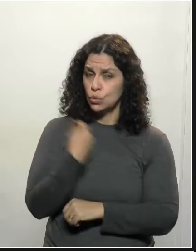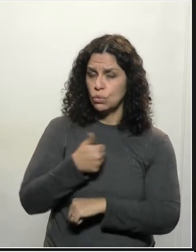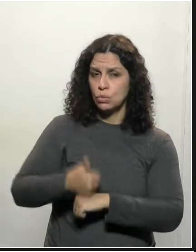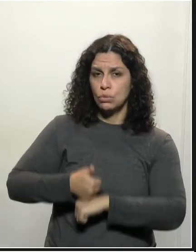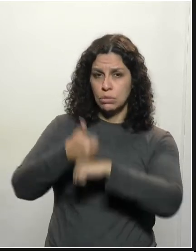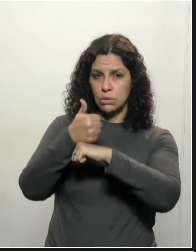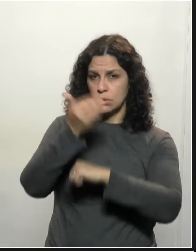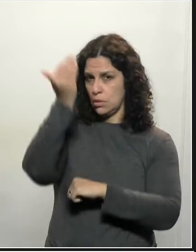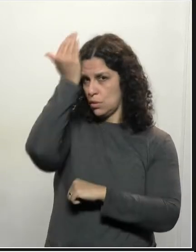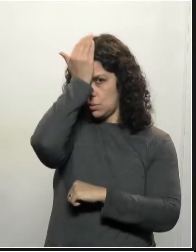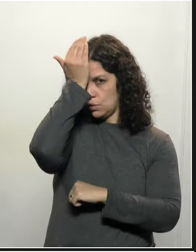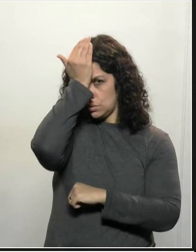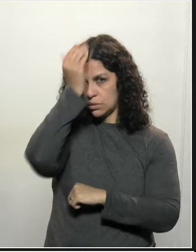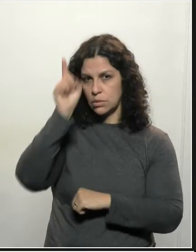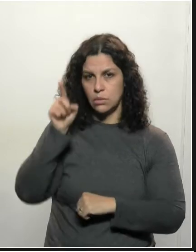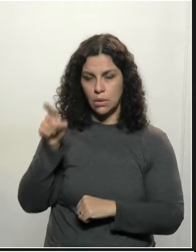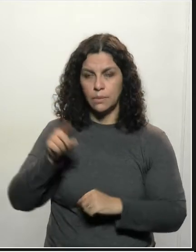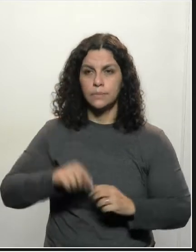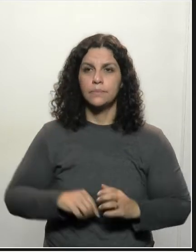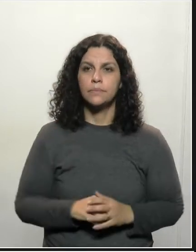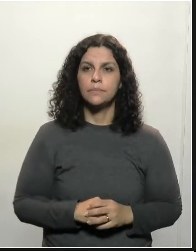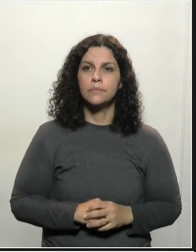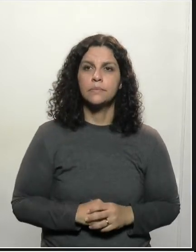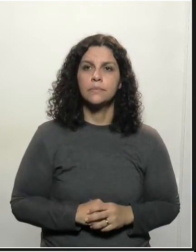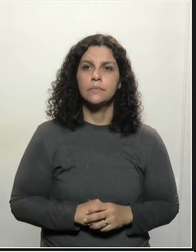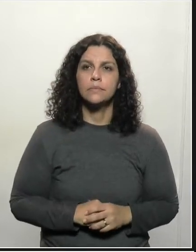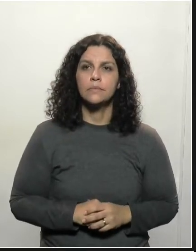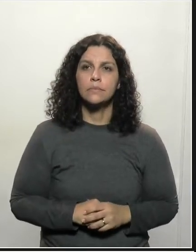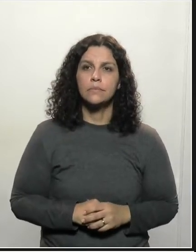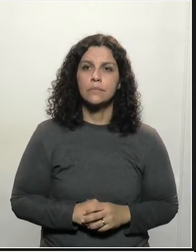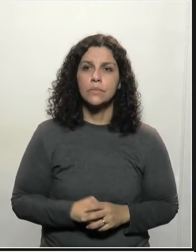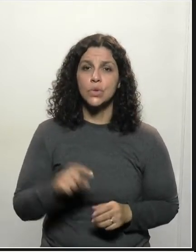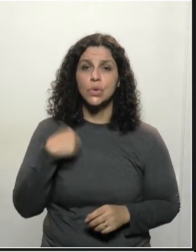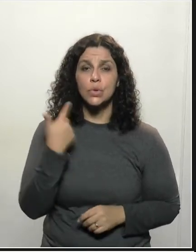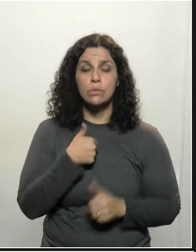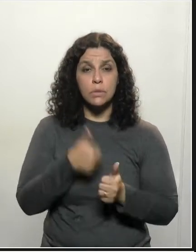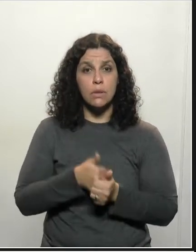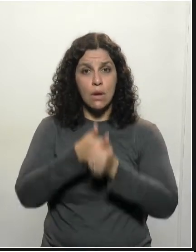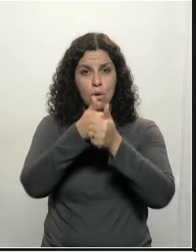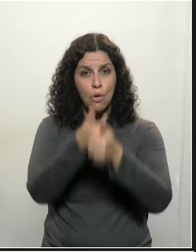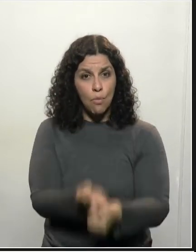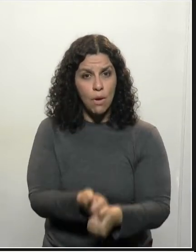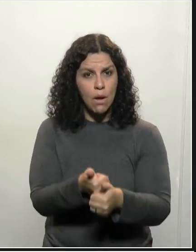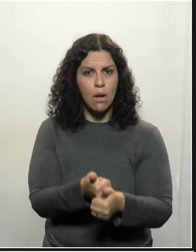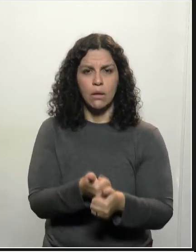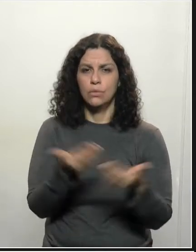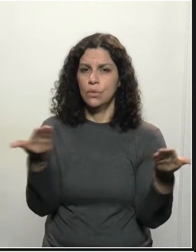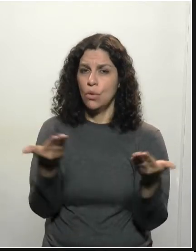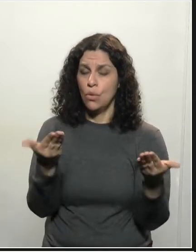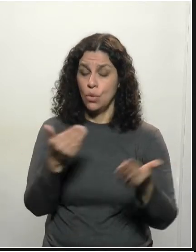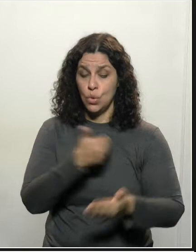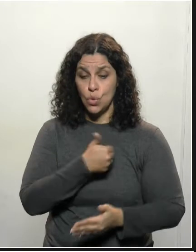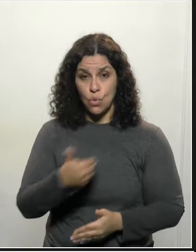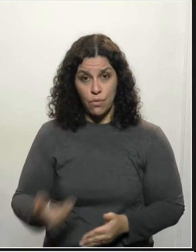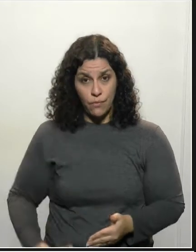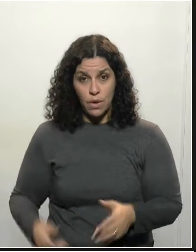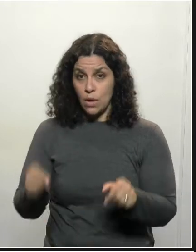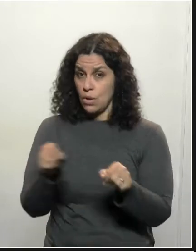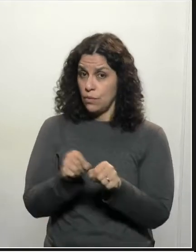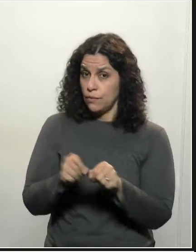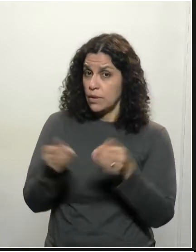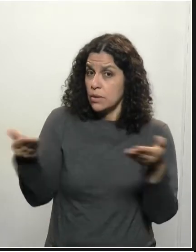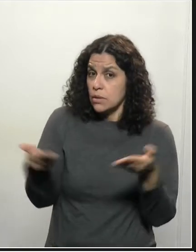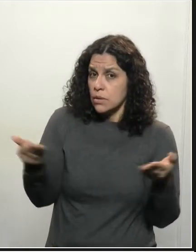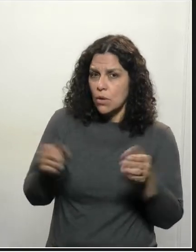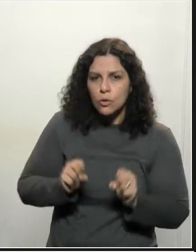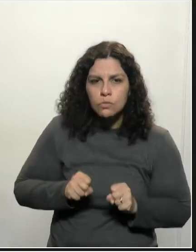do governo, deputado Hussein Bakri, nós temos acompanhado de perto que o governo tem feito